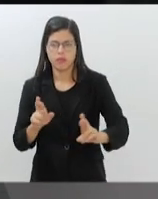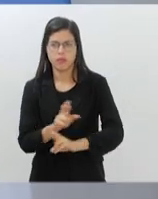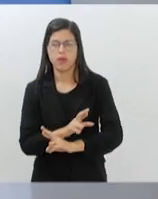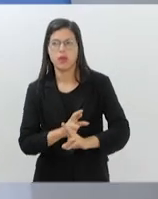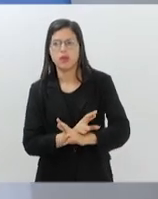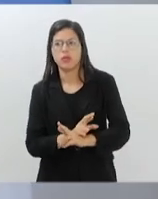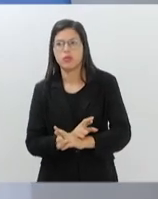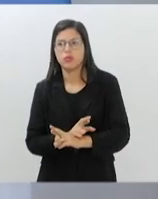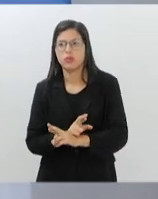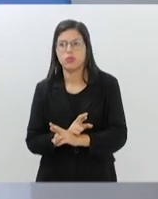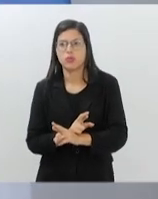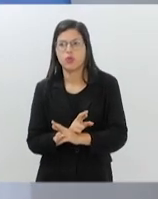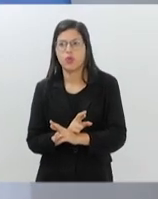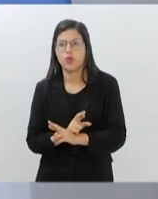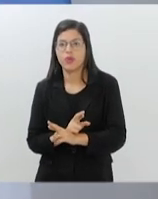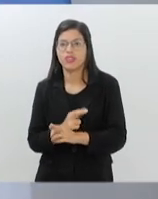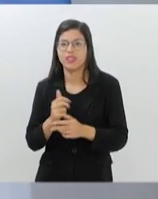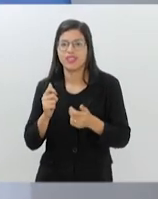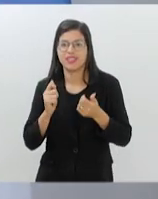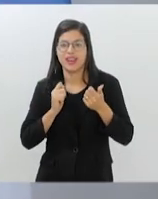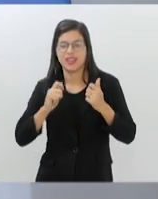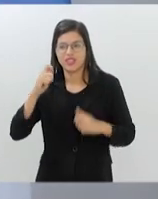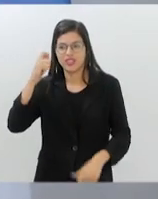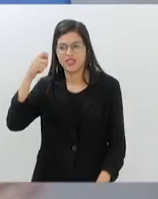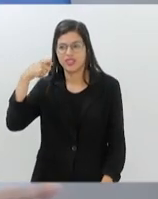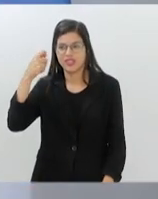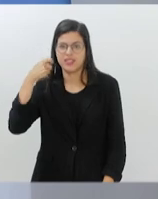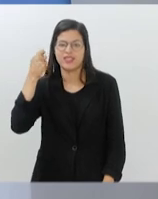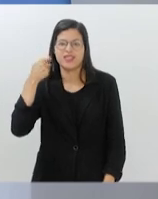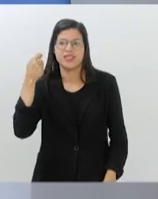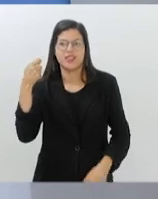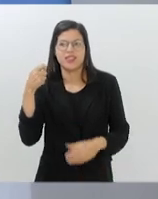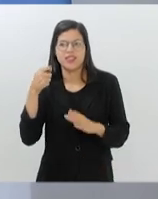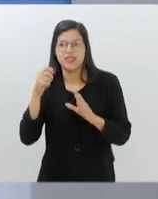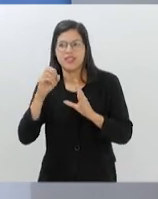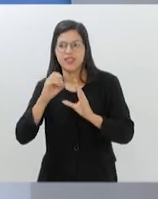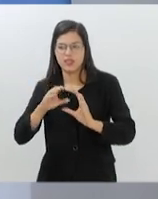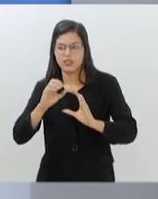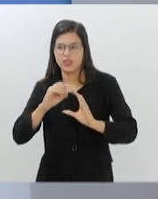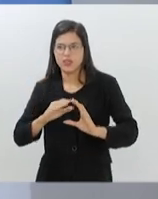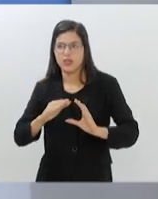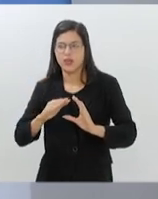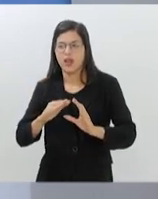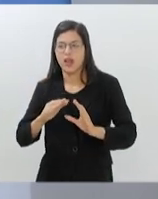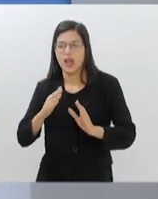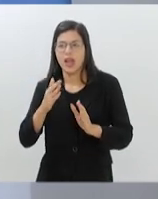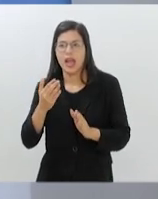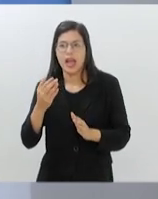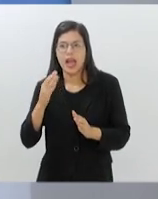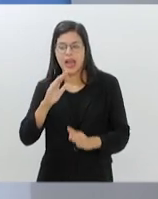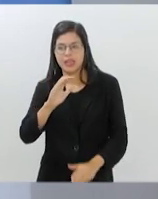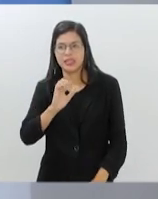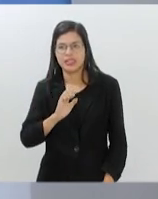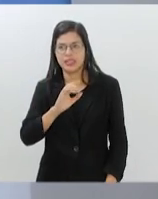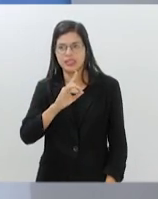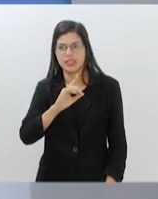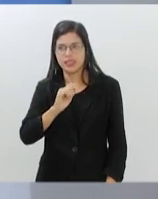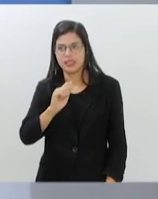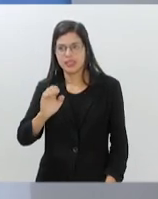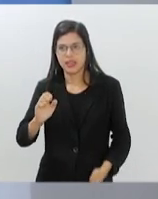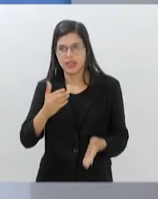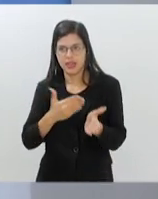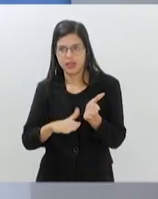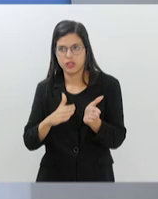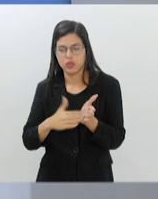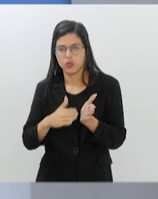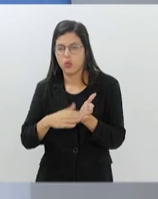ou com os artistas da Rede Globo que foram lá curtir a festa eu queria entender senhora a ced gastou R milhões me de reais do dinheiro